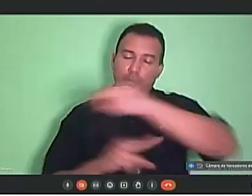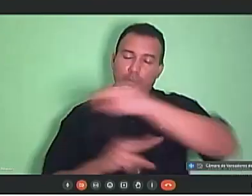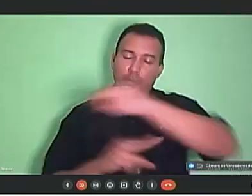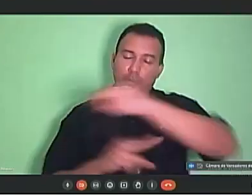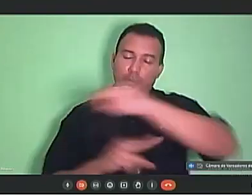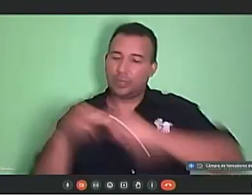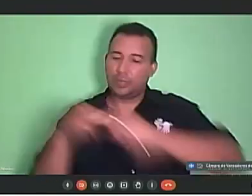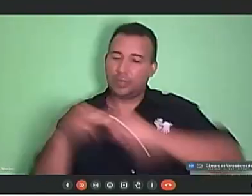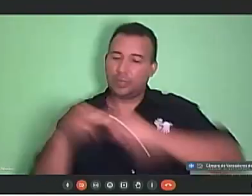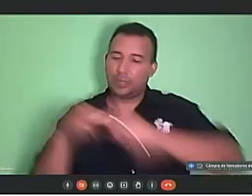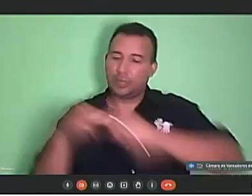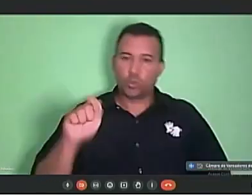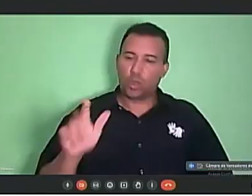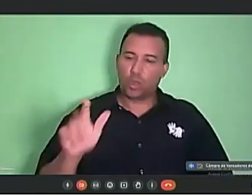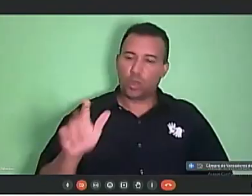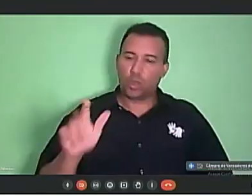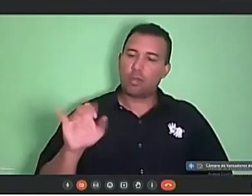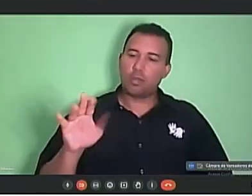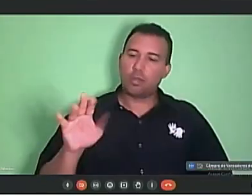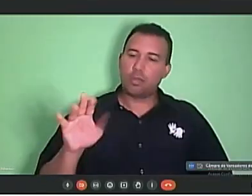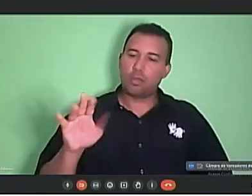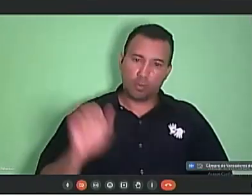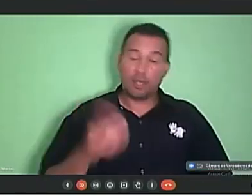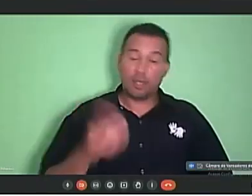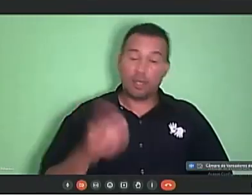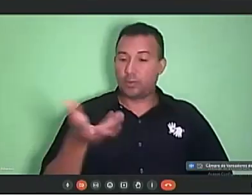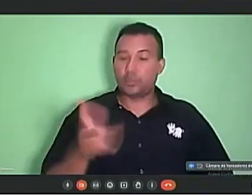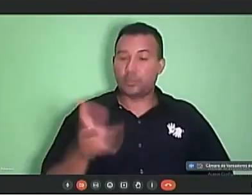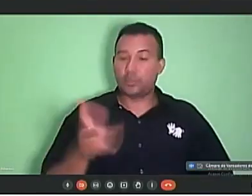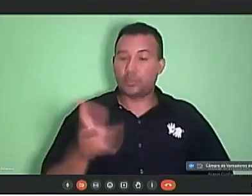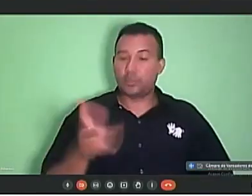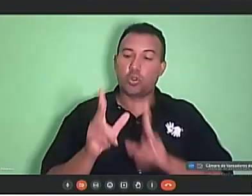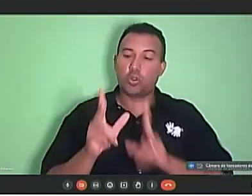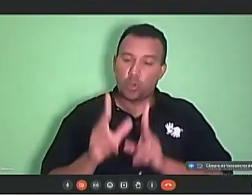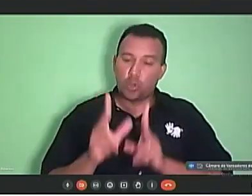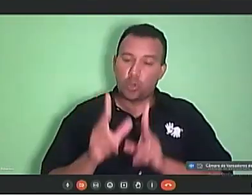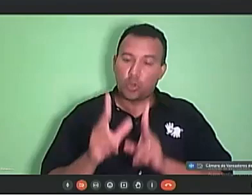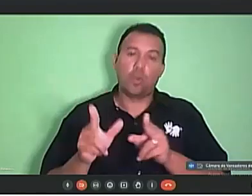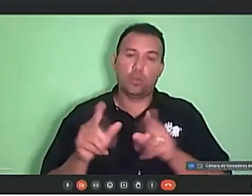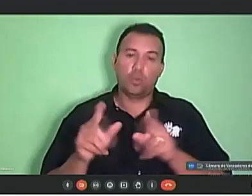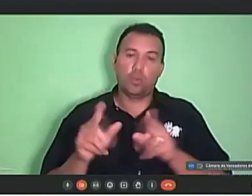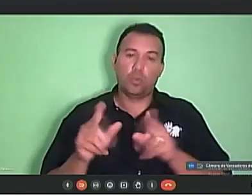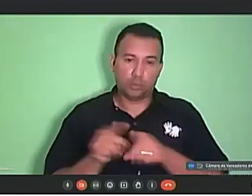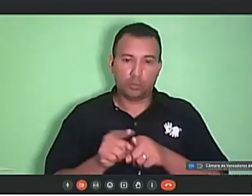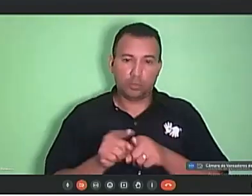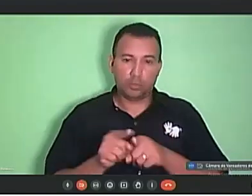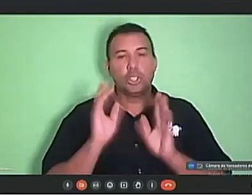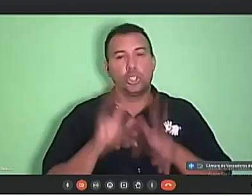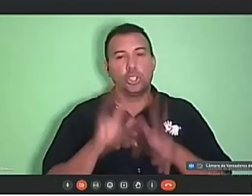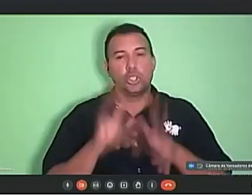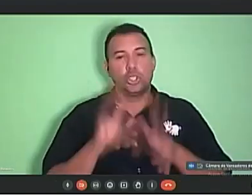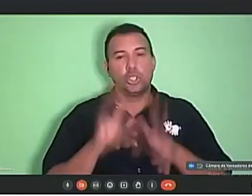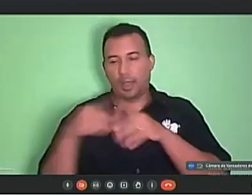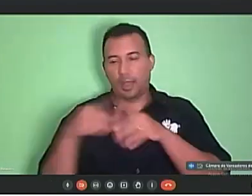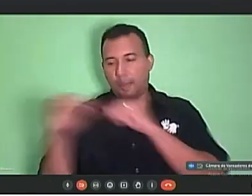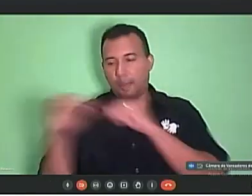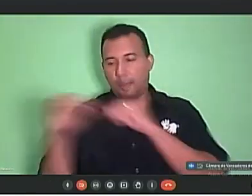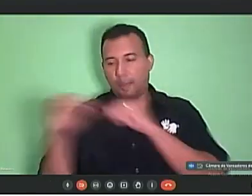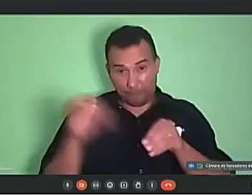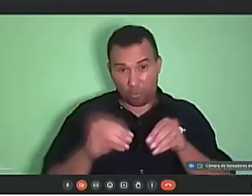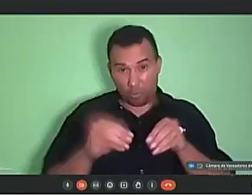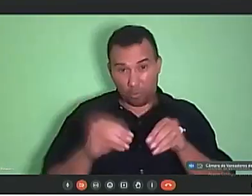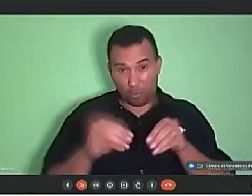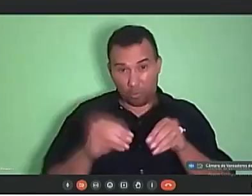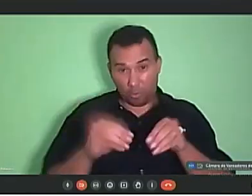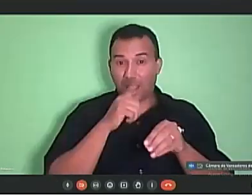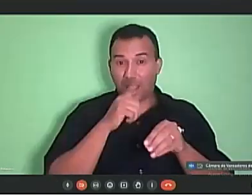mantendo a velocidade e direção do fluxo do rio nesta área, anulando os efeitos do aterro referido. A água circula entre